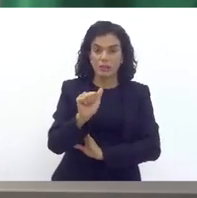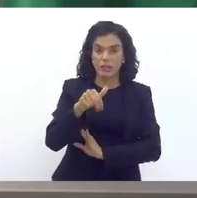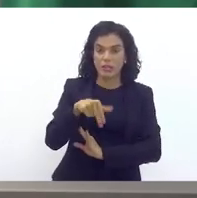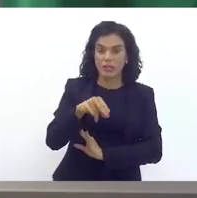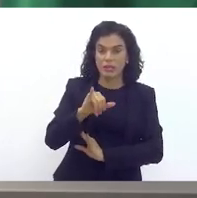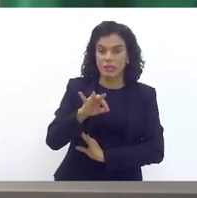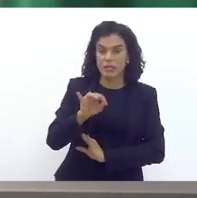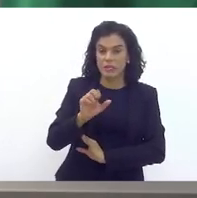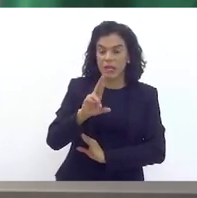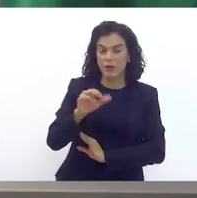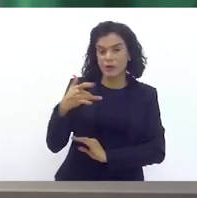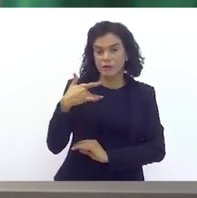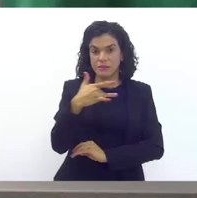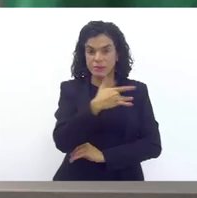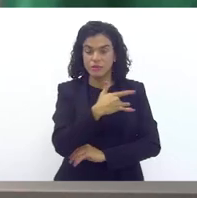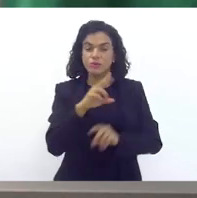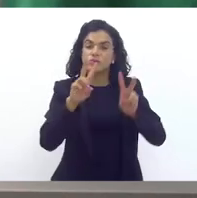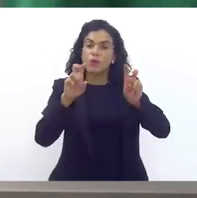item que faz menção